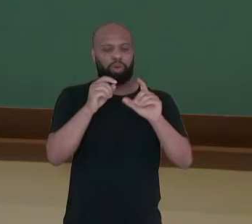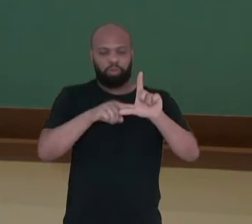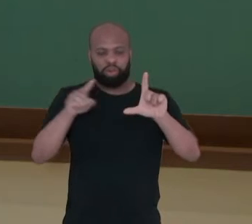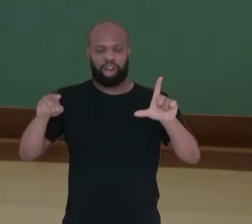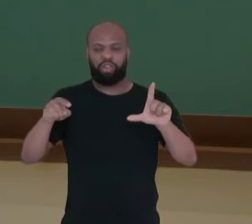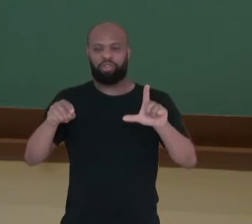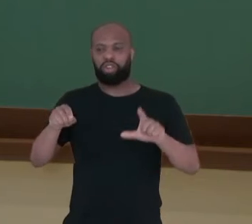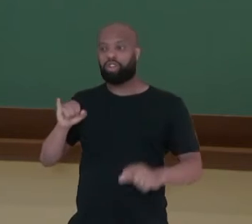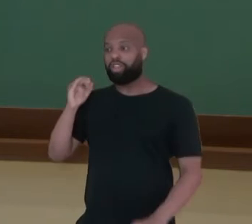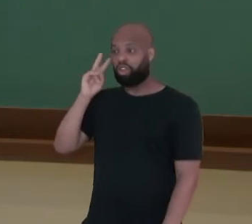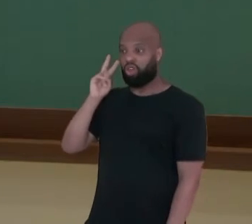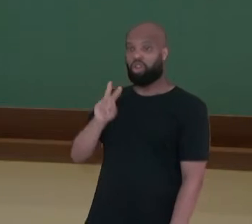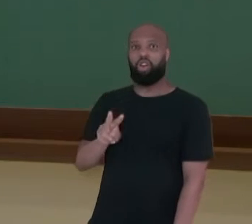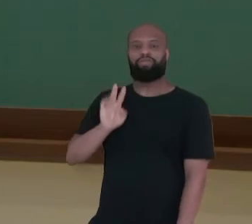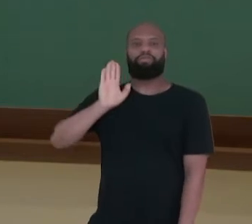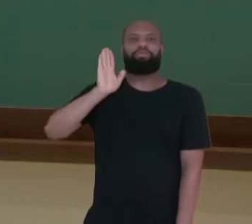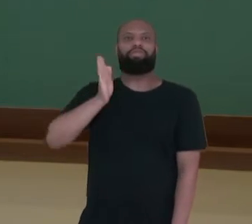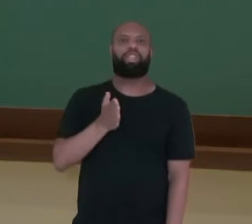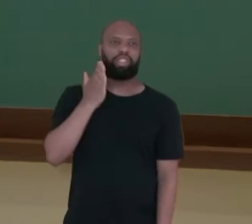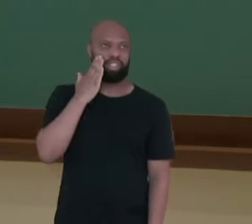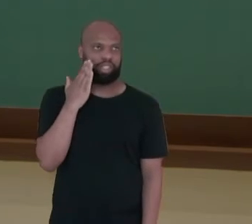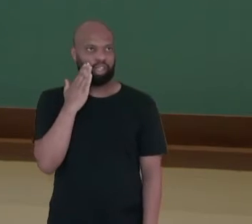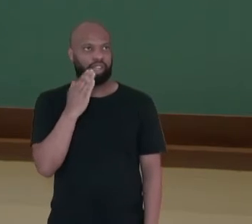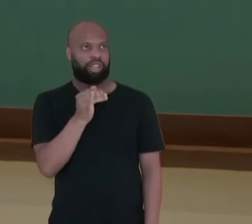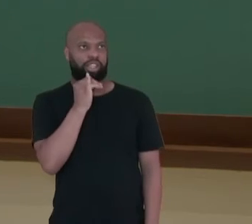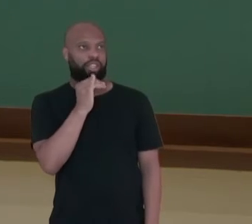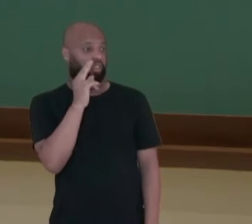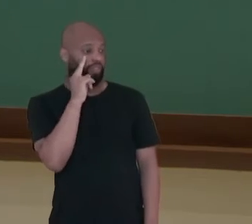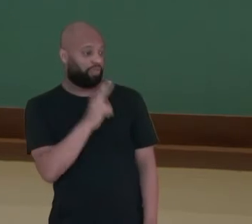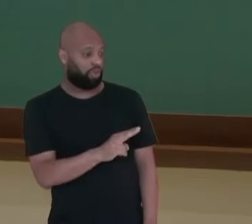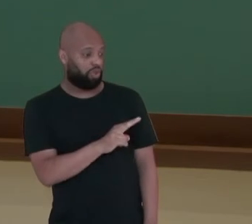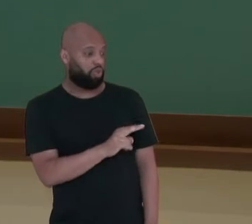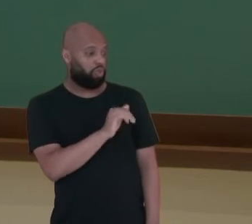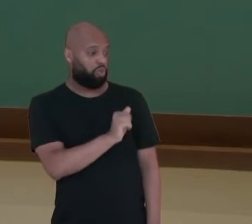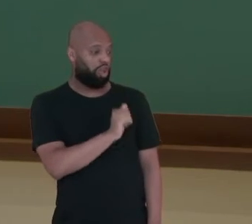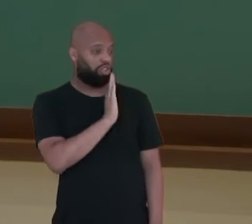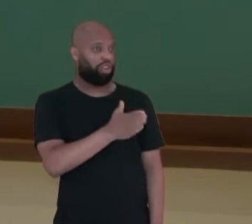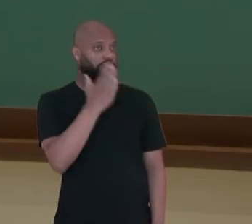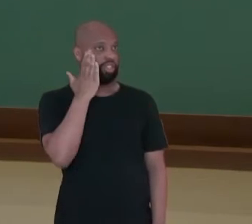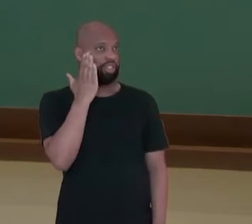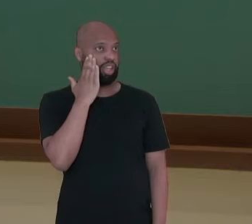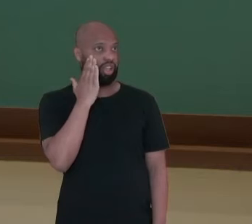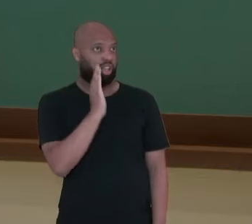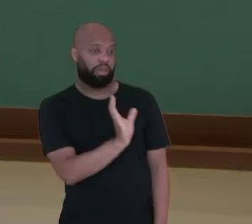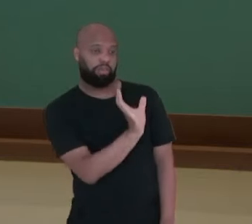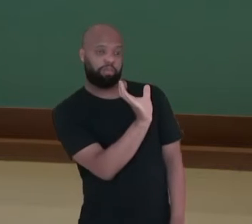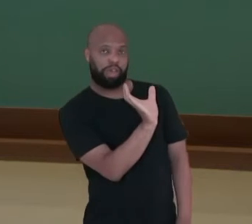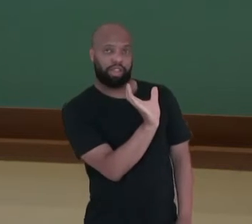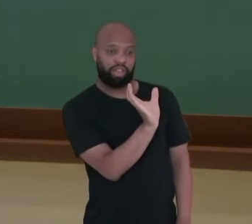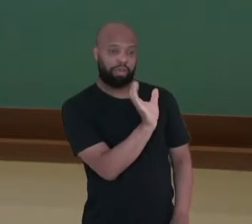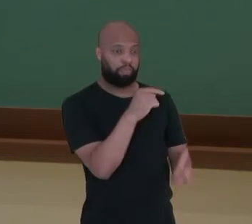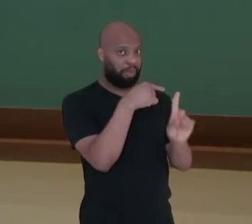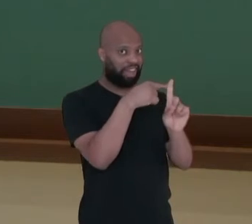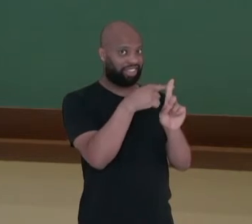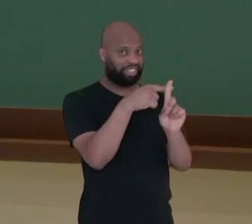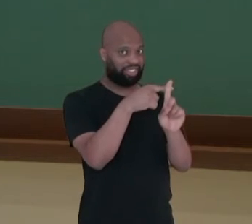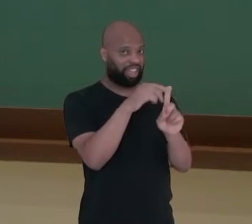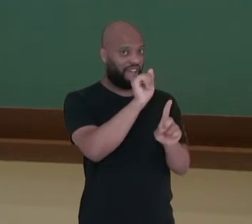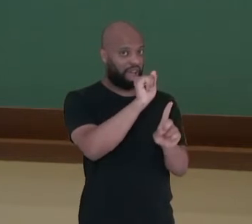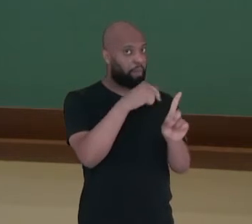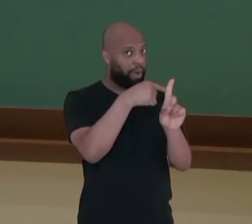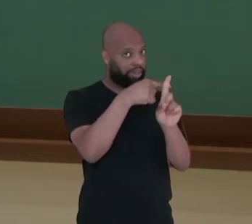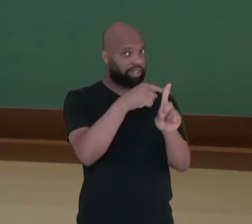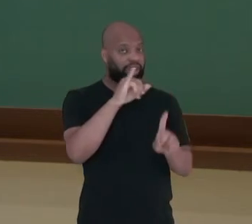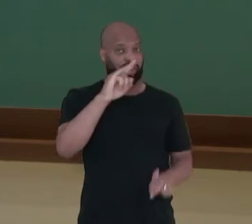ele. Olhou para o coeficiente A, pronto, você já sabe se vai ficar voltado para cima, o A positivo,